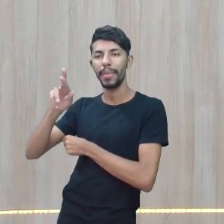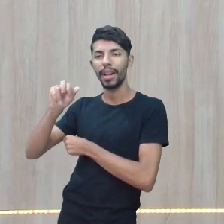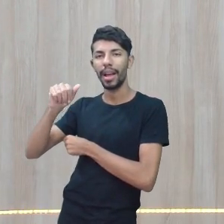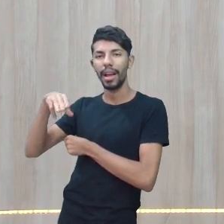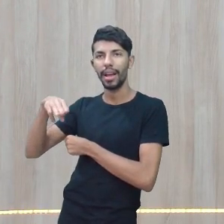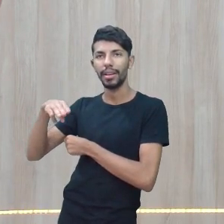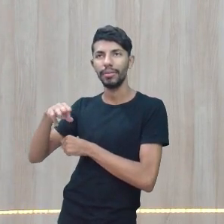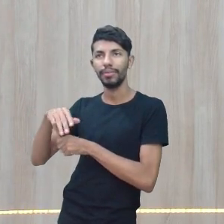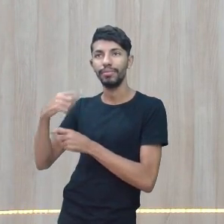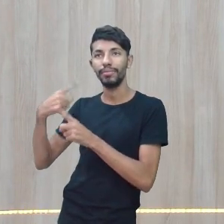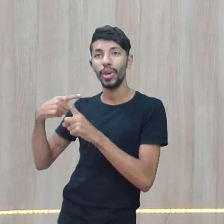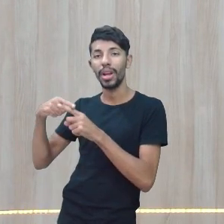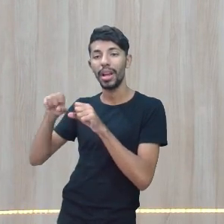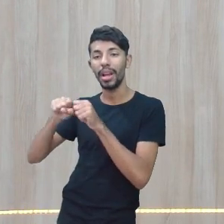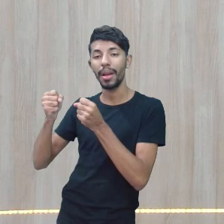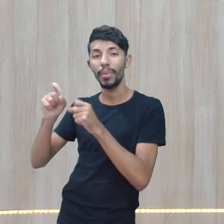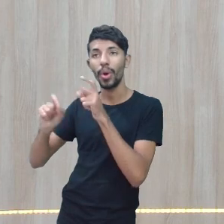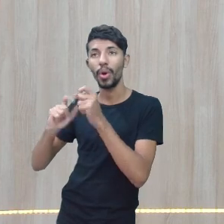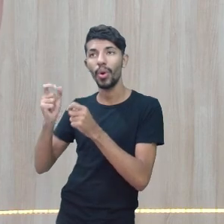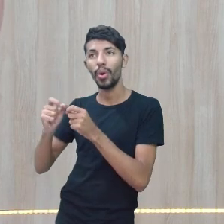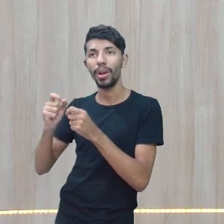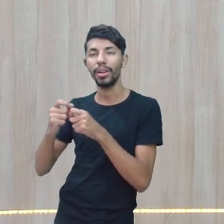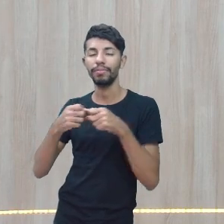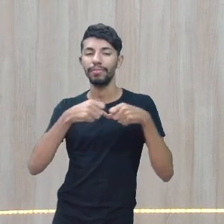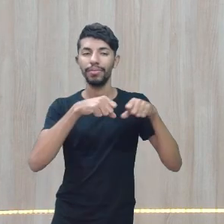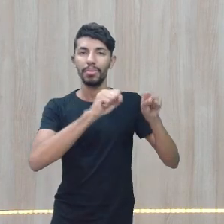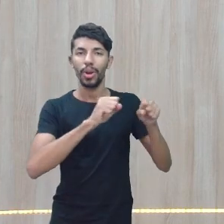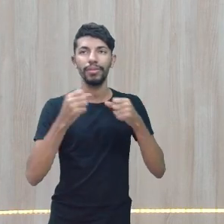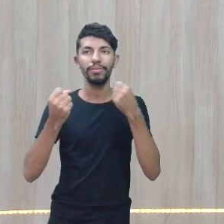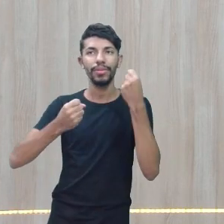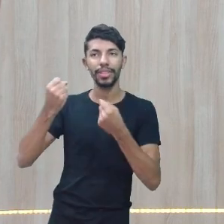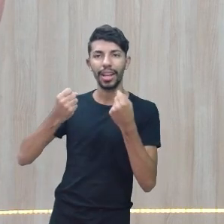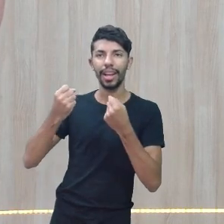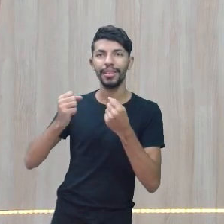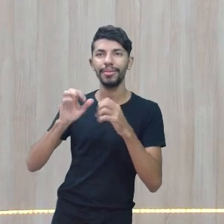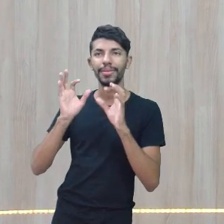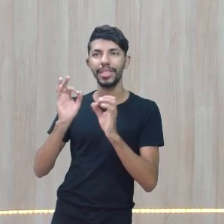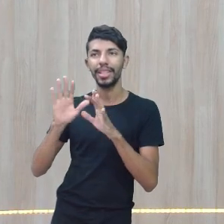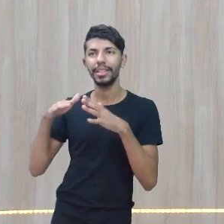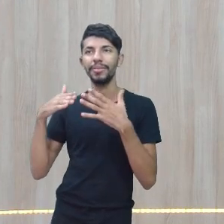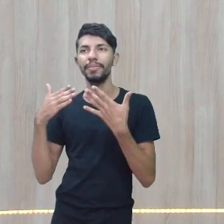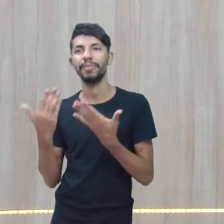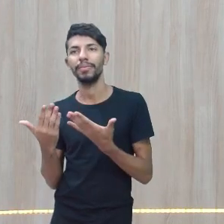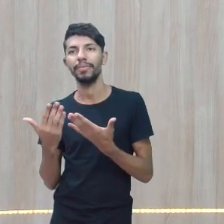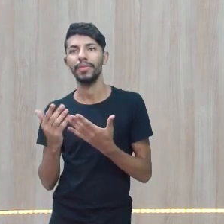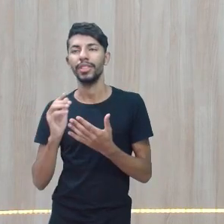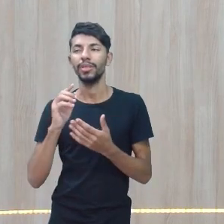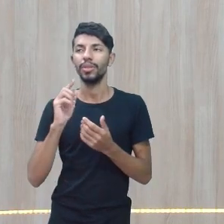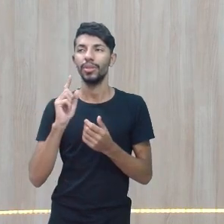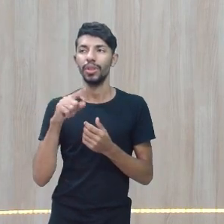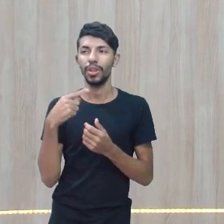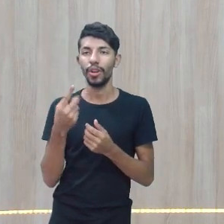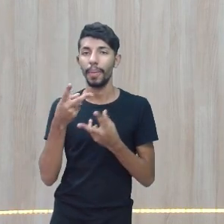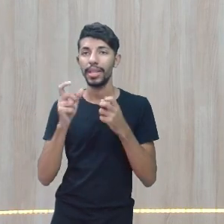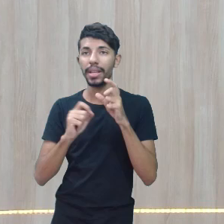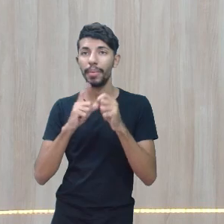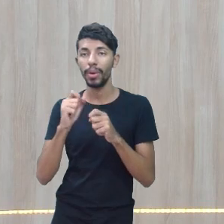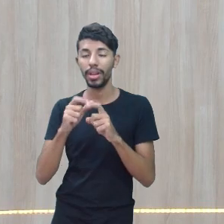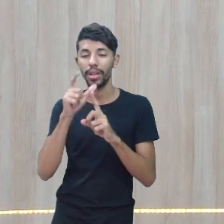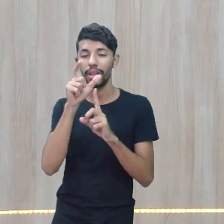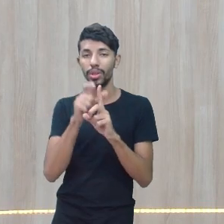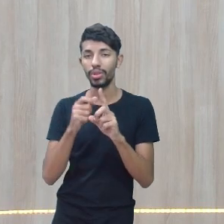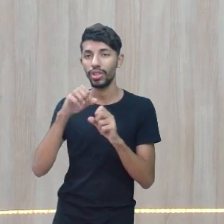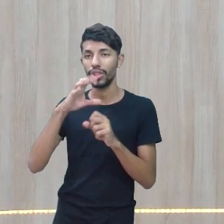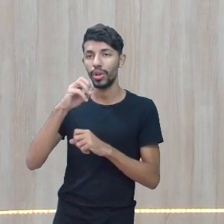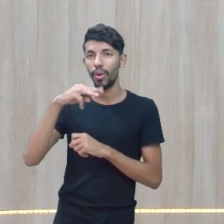nós não vemos a palavrinha eles, mas quando vemos, não é? Os dois sujeitos, o sujeito composto,